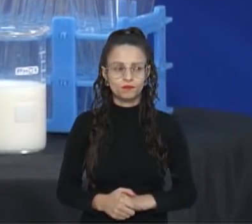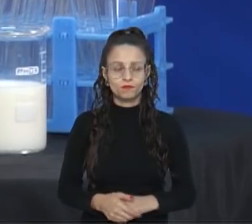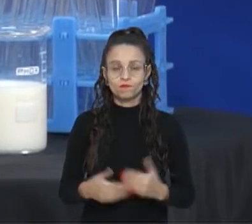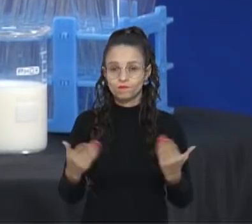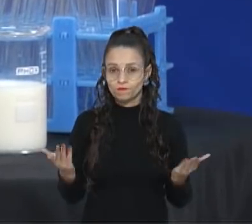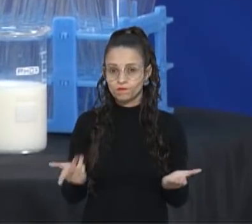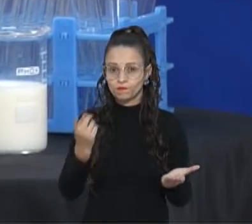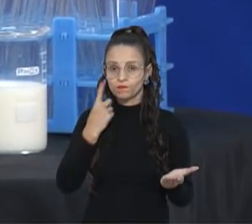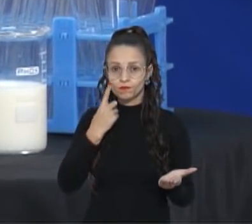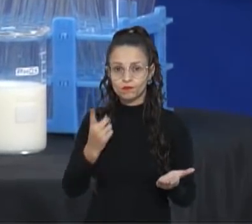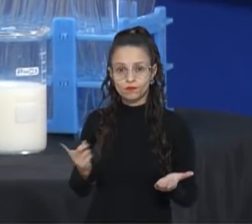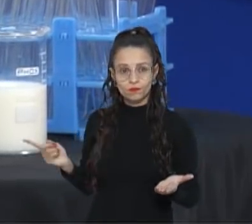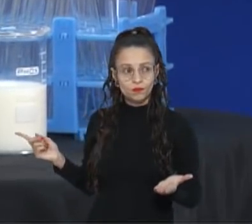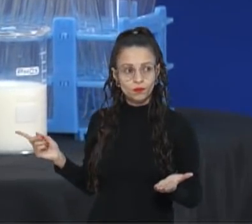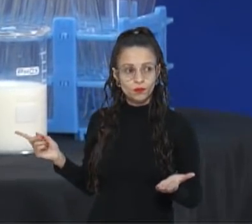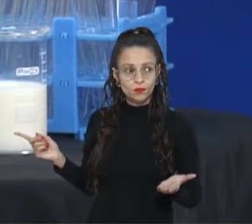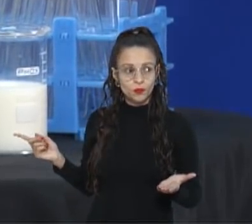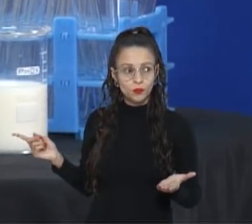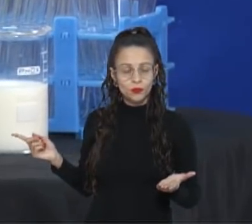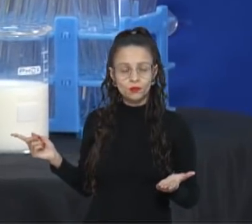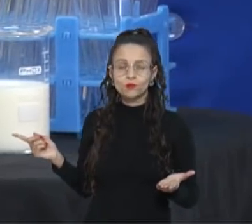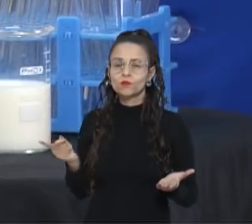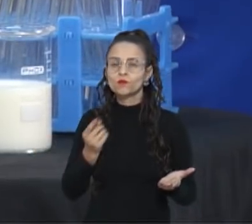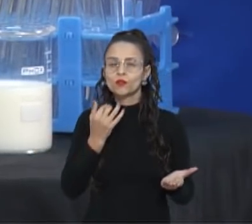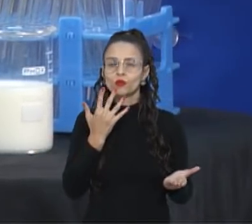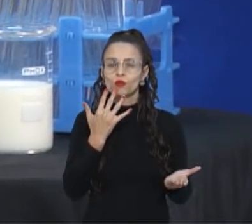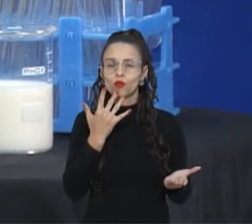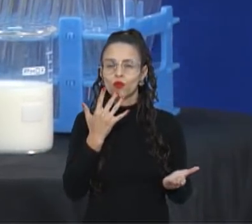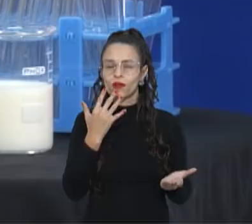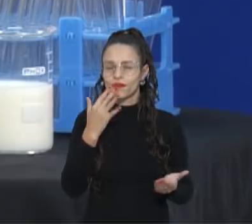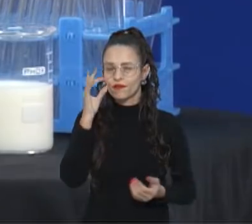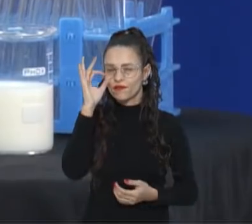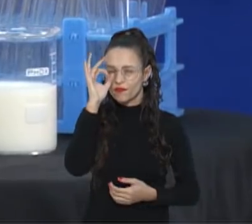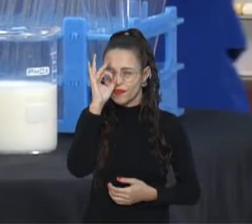Resultado com o suco de repolho roxo, uma tonalidade verde